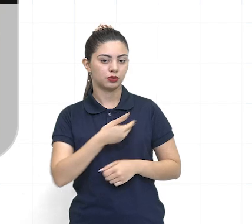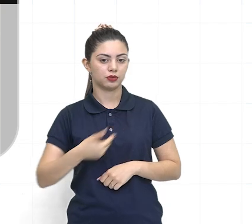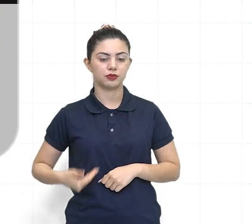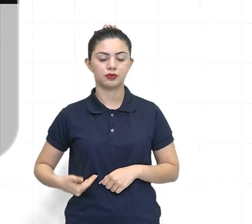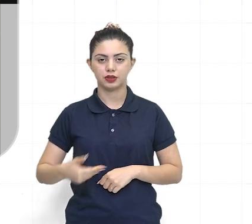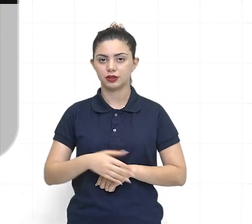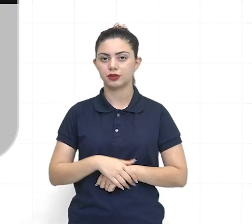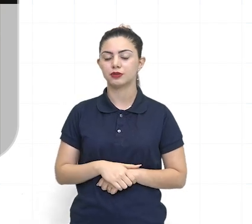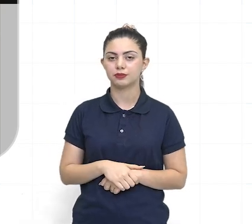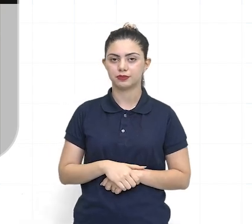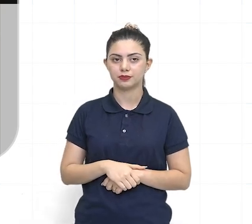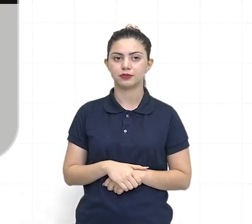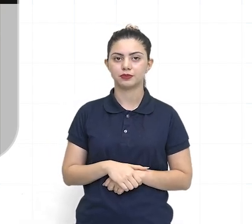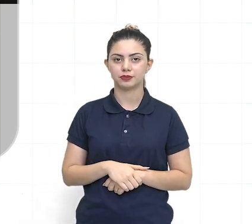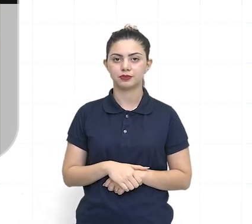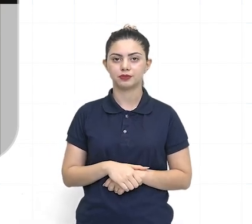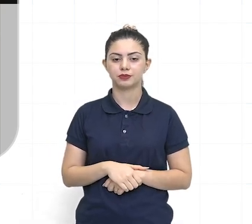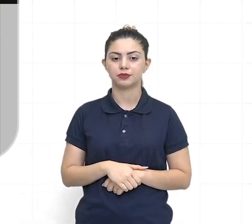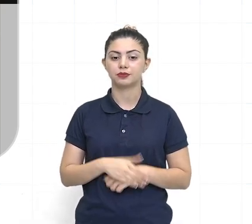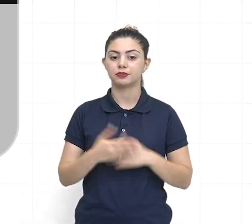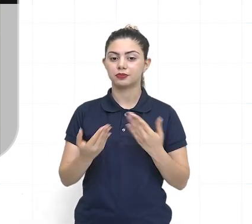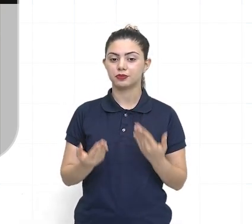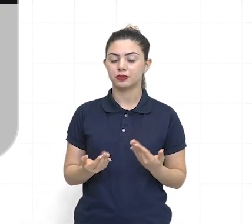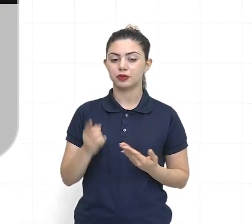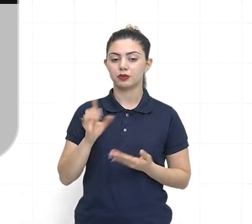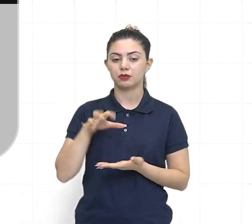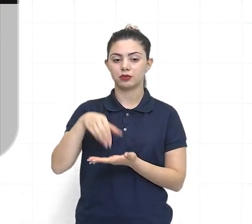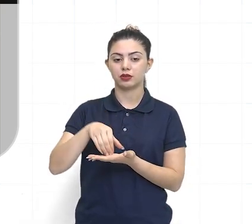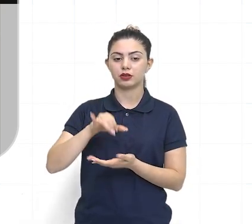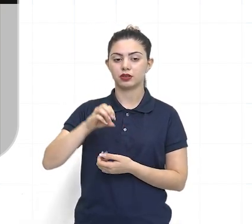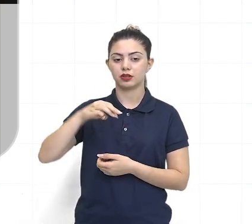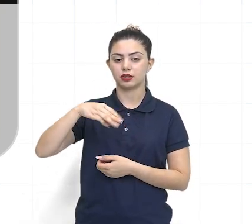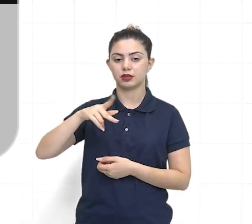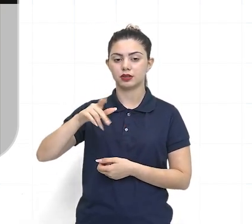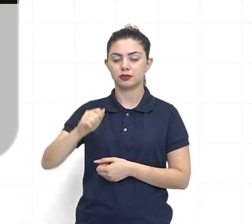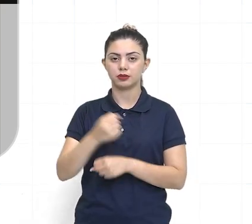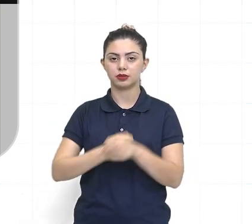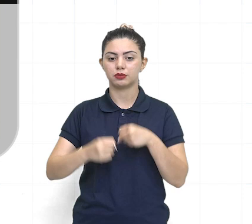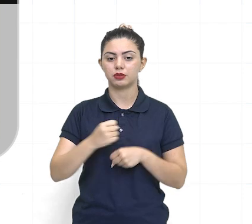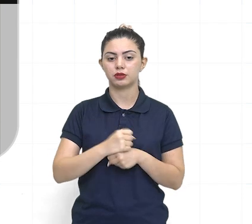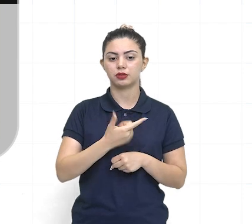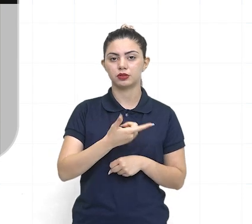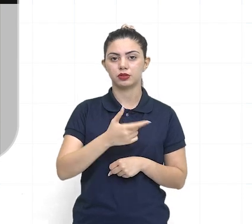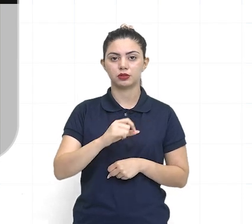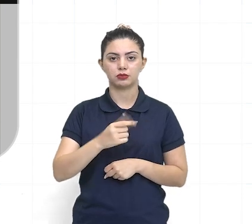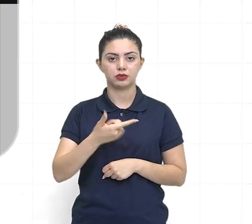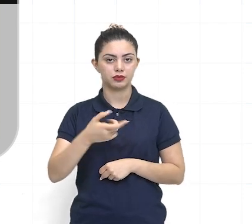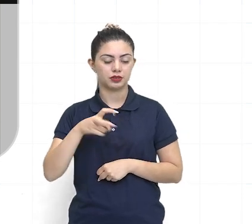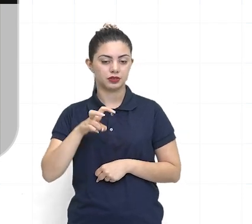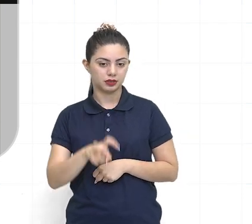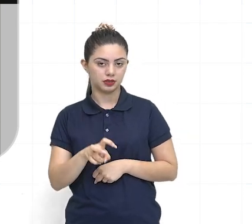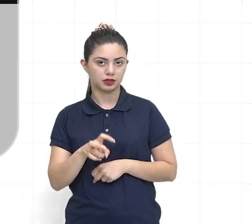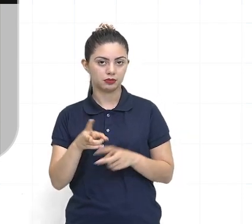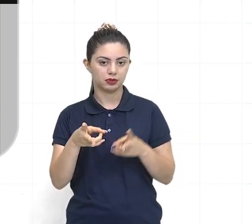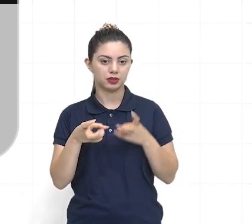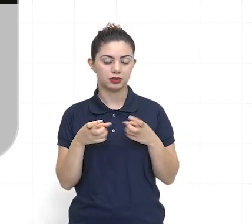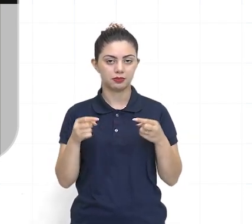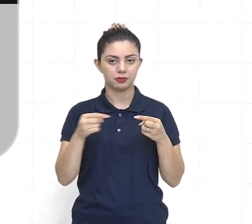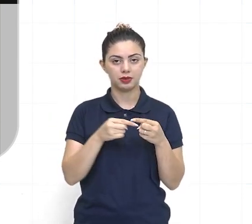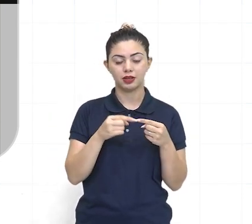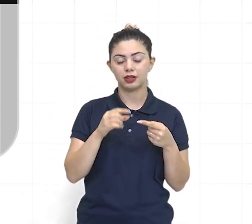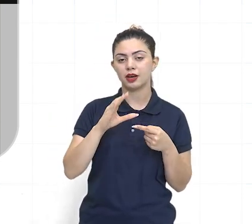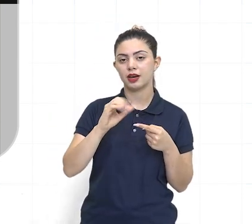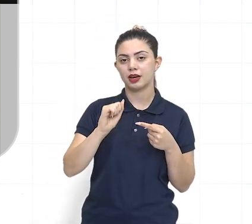Então, aí tem ímpar 2025. 2025 é o numeral